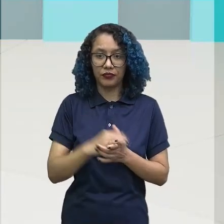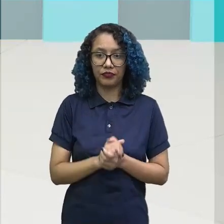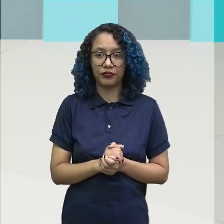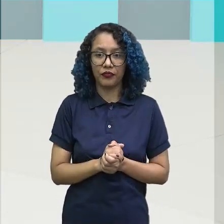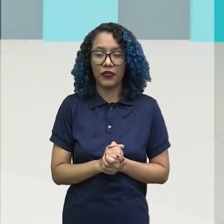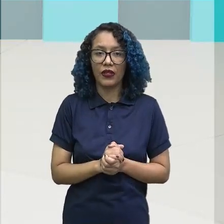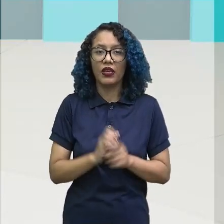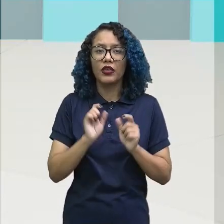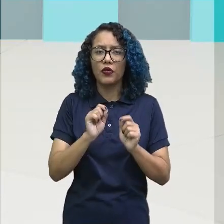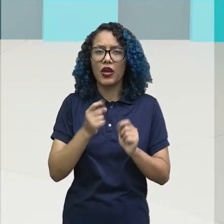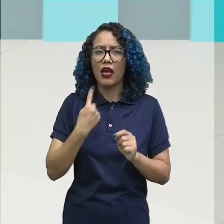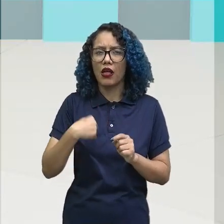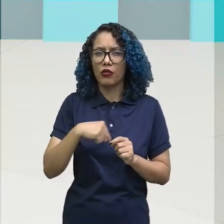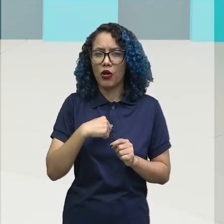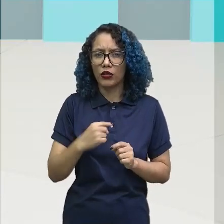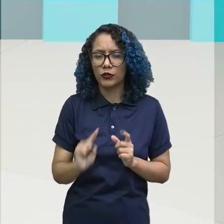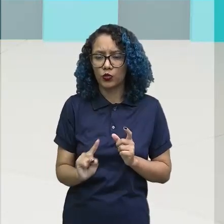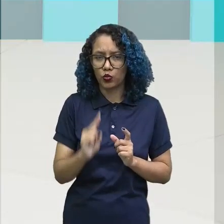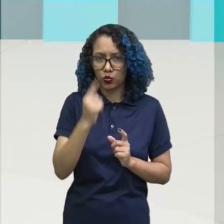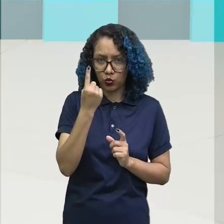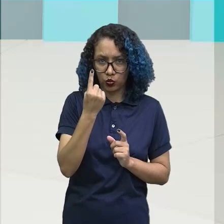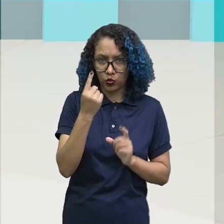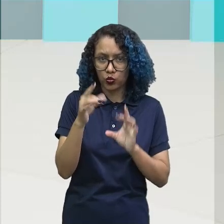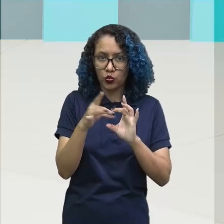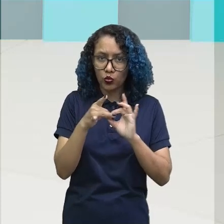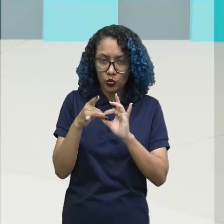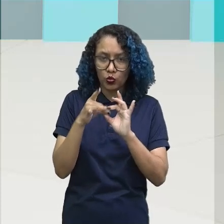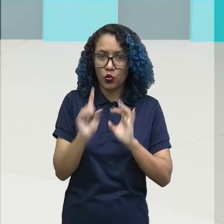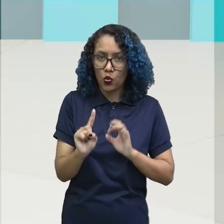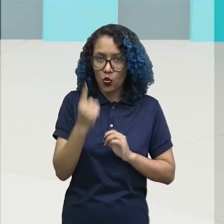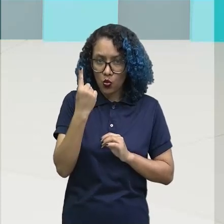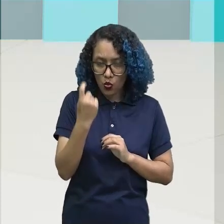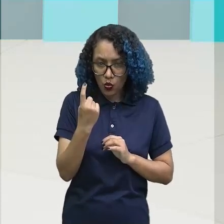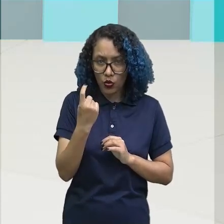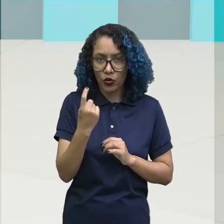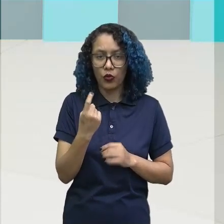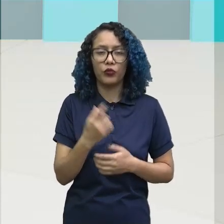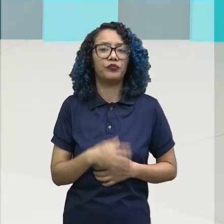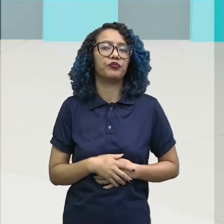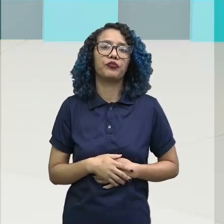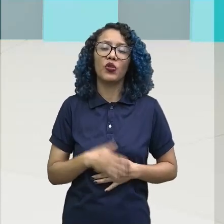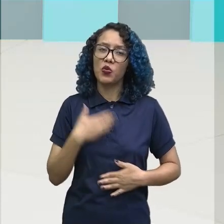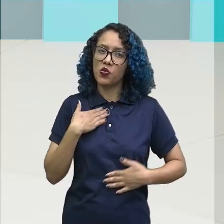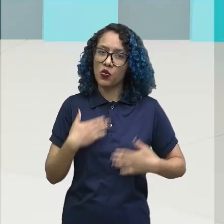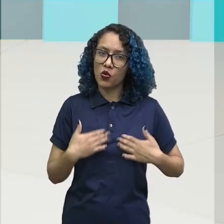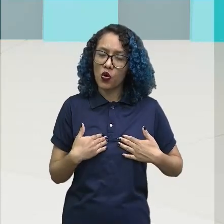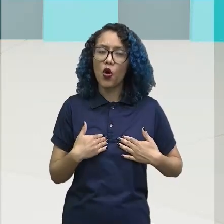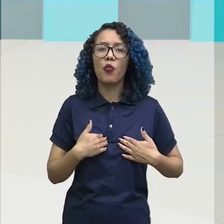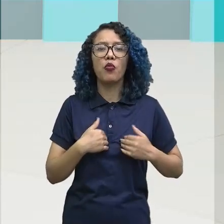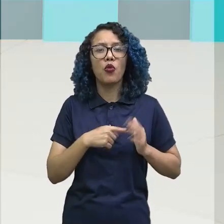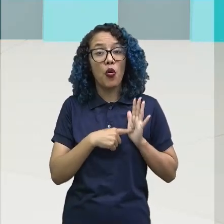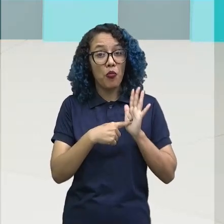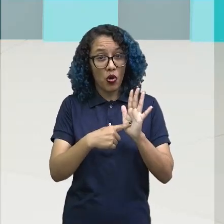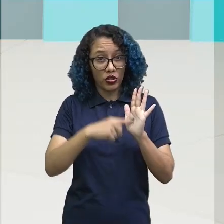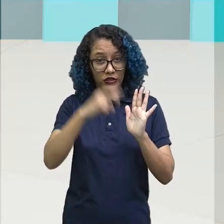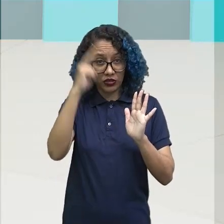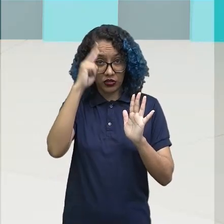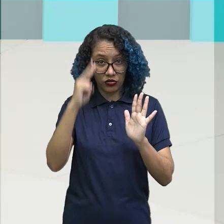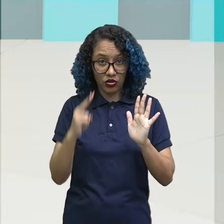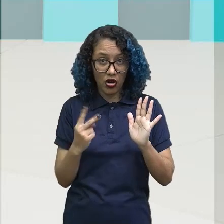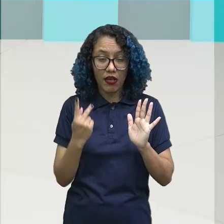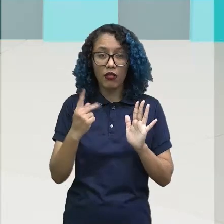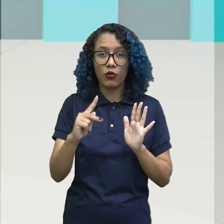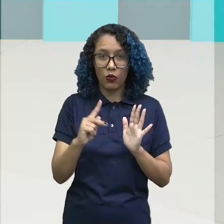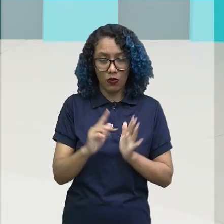uma unidade. Todo pedacinho de você fala um pouco da sua história. E você não está,